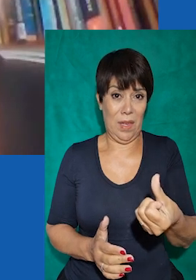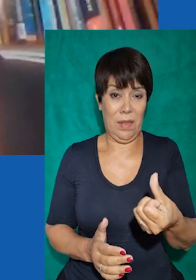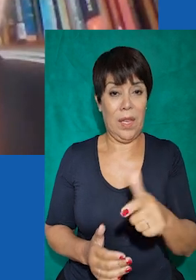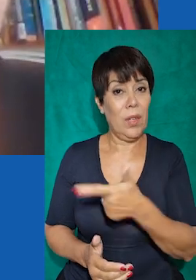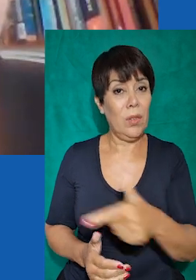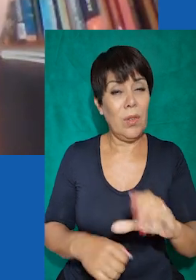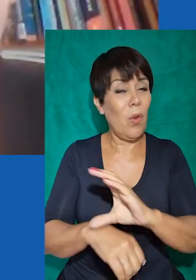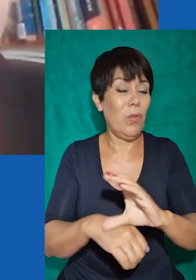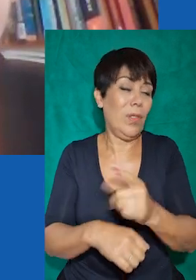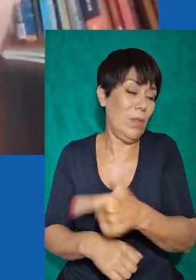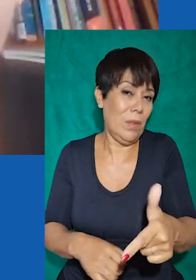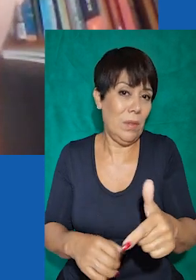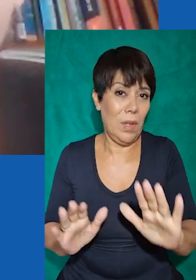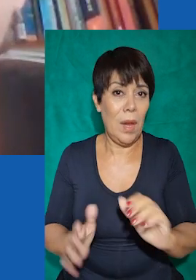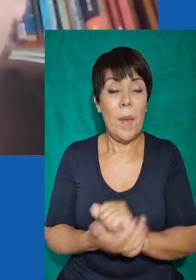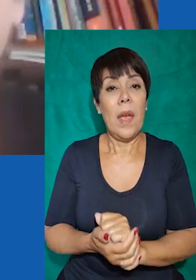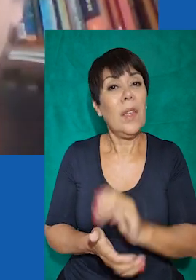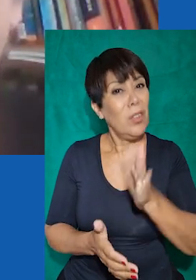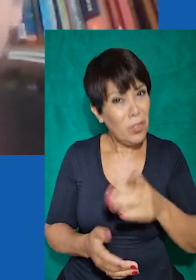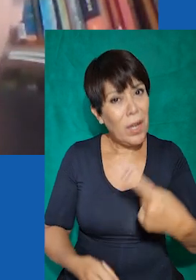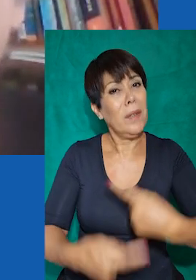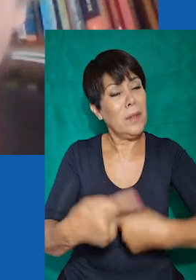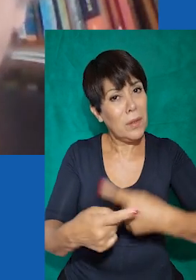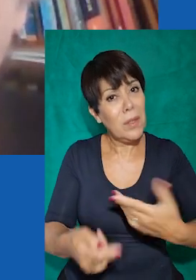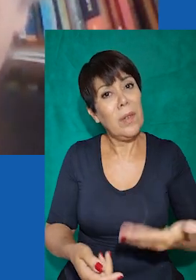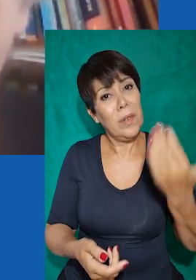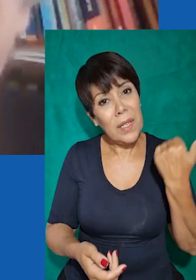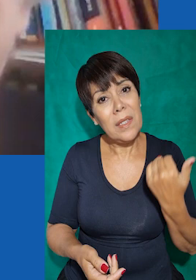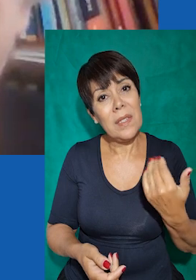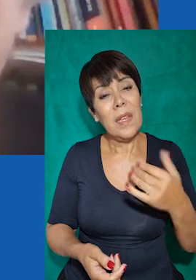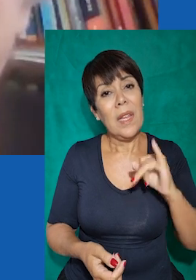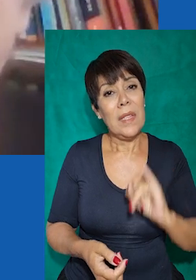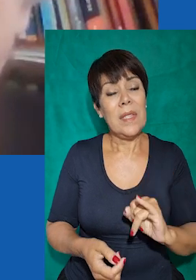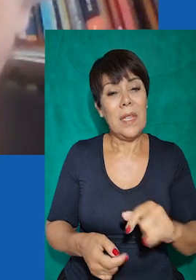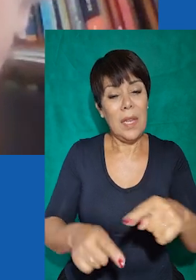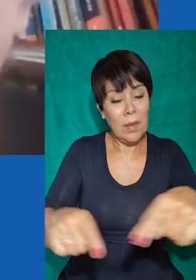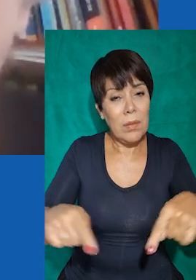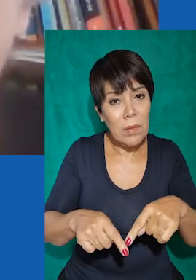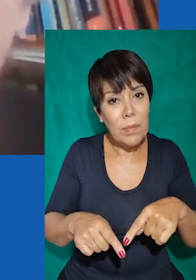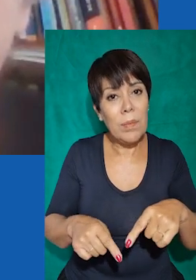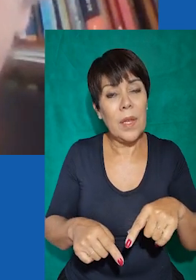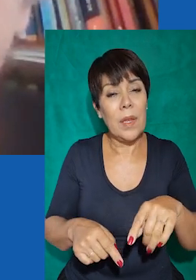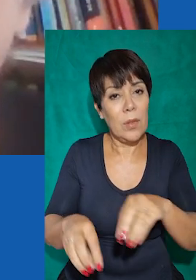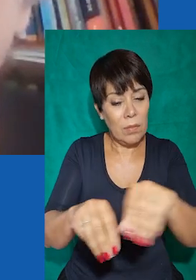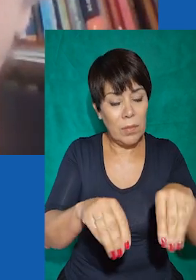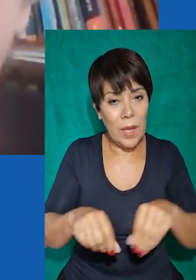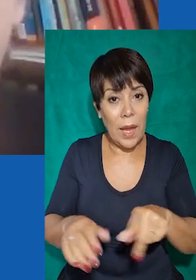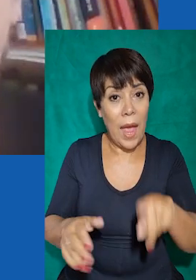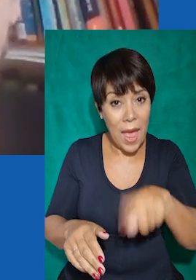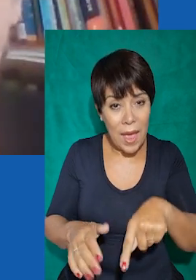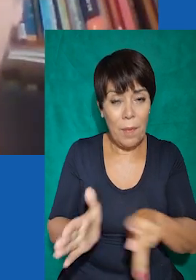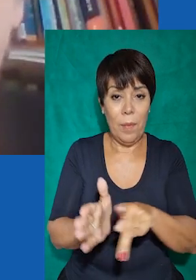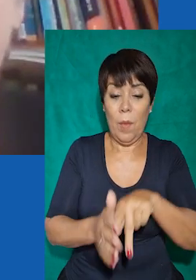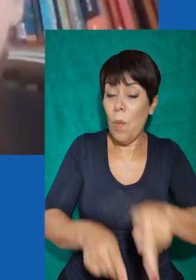ainda constituições, mas já foi discutido se essas terras eram de domínio dos indígenas ou